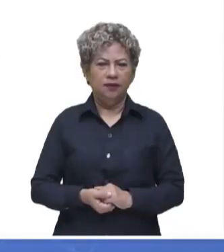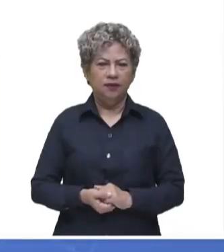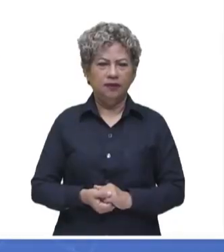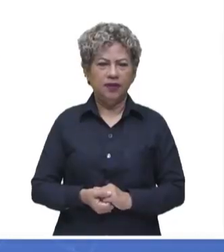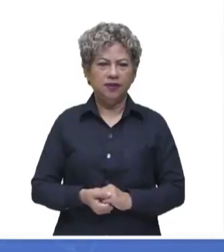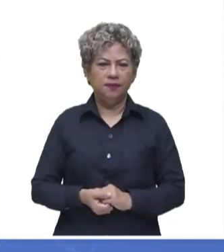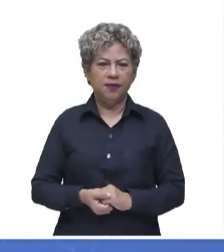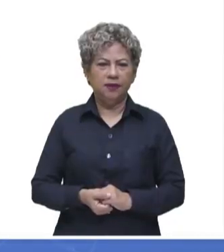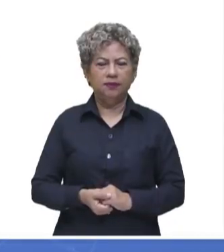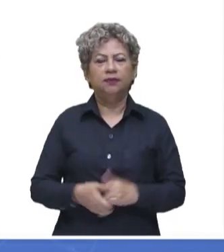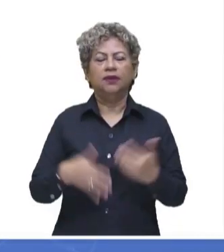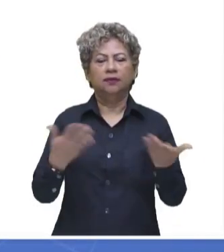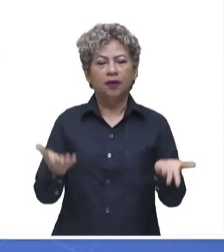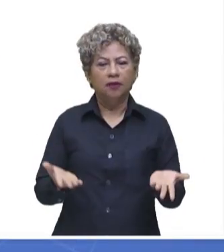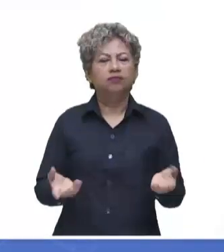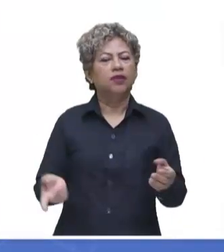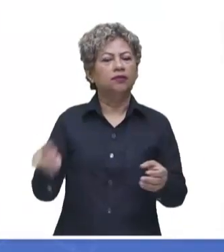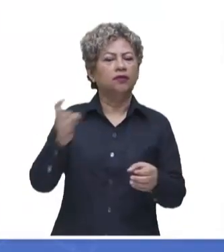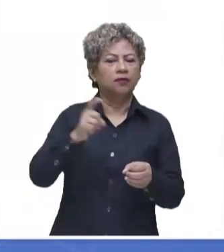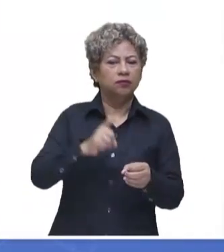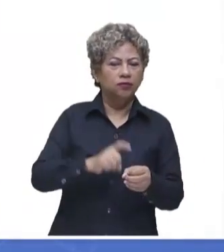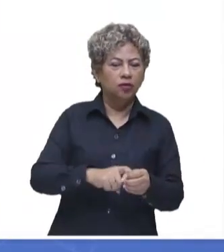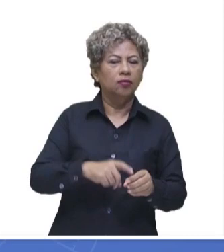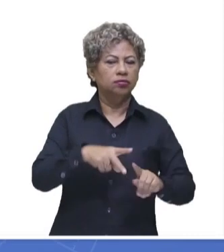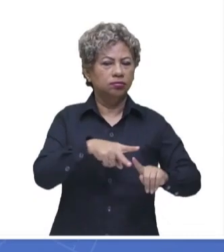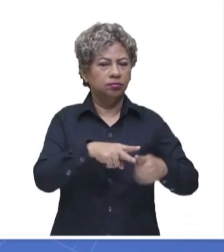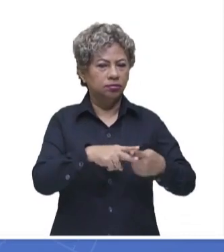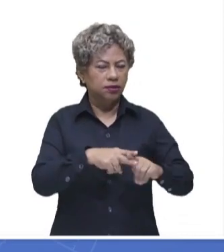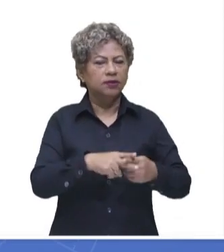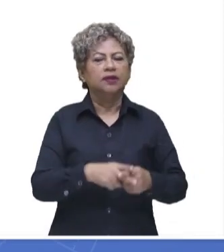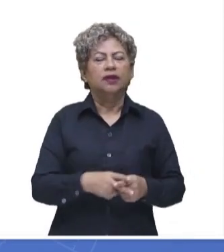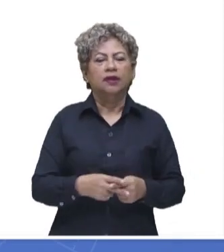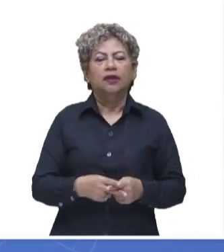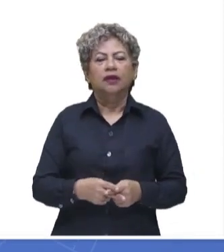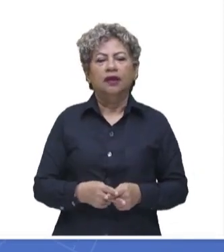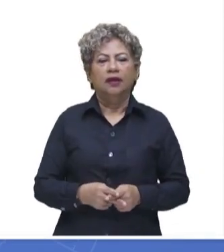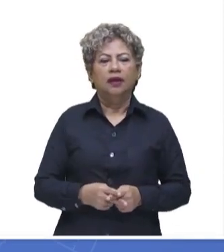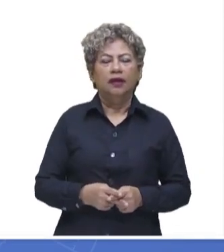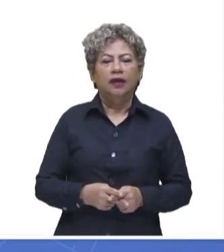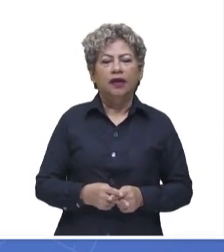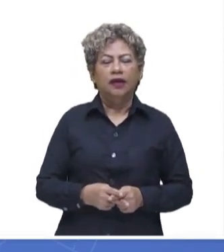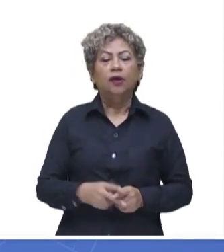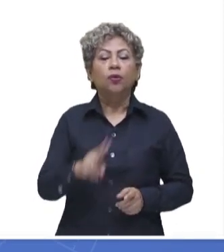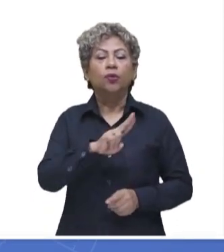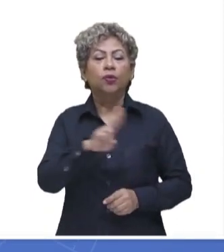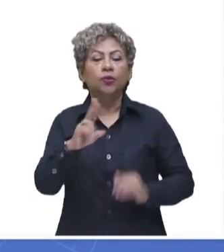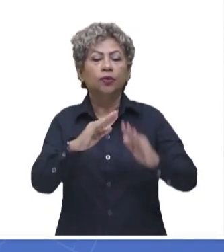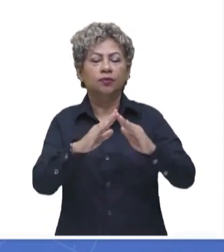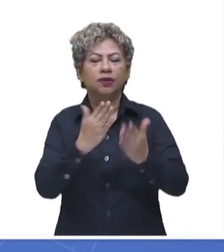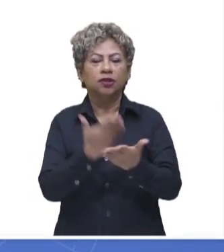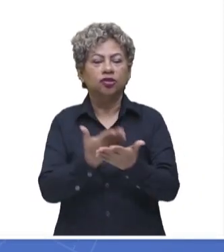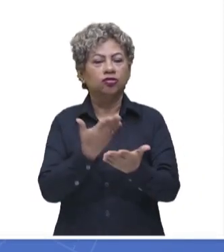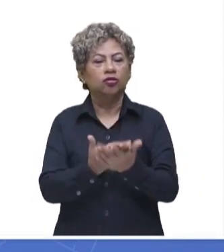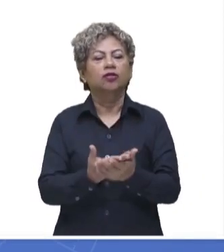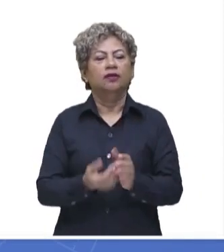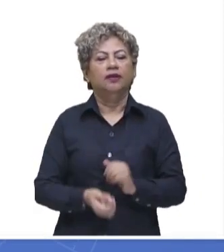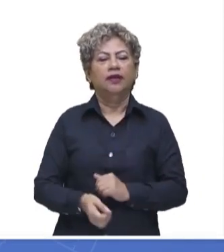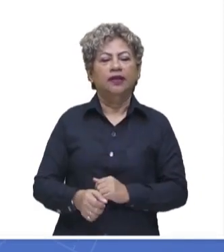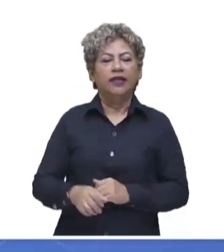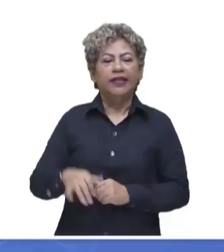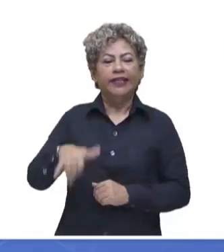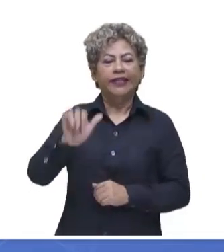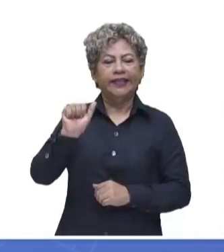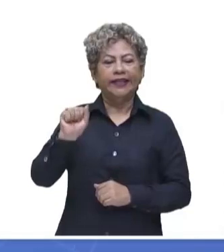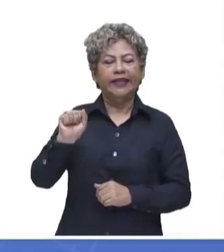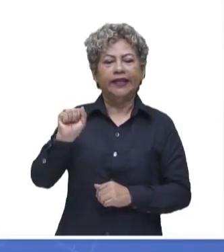Muito bem, retornamos para mais uma interatividade. Vou dar prioridade para quem está colocando o nome da escola, hein? Que é o caso aí da Yasmin. Olha